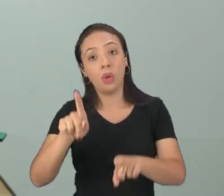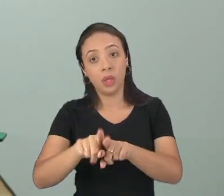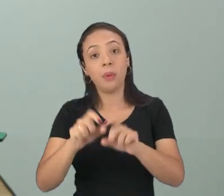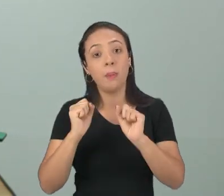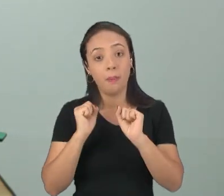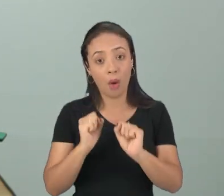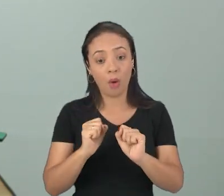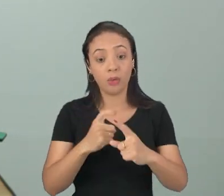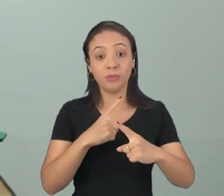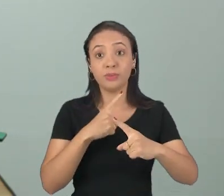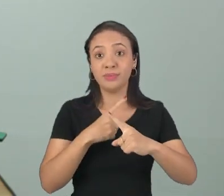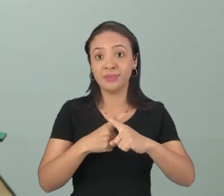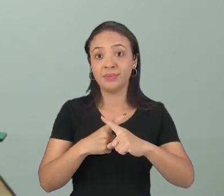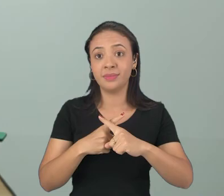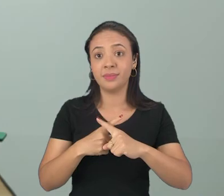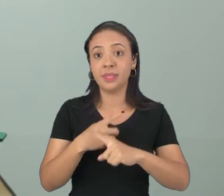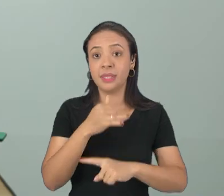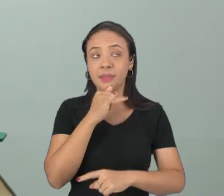de multiplicação.